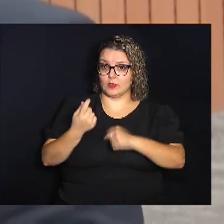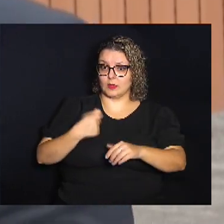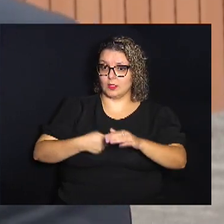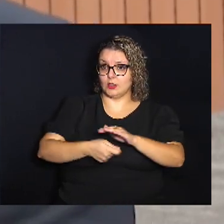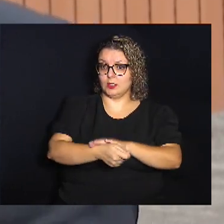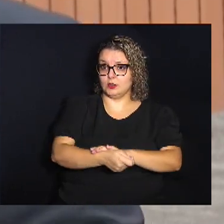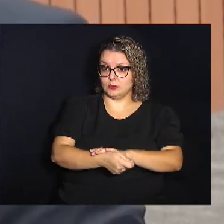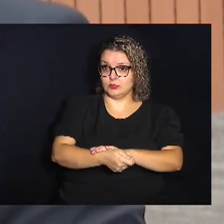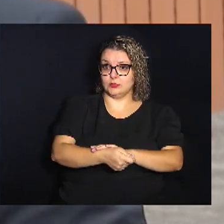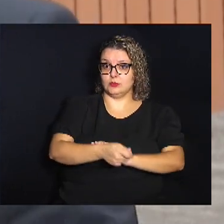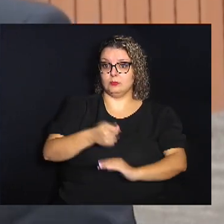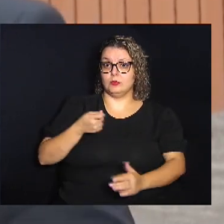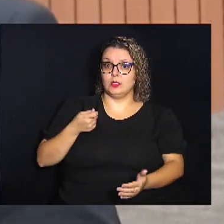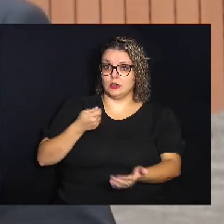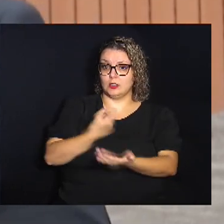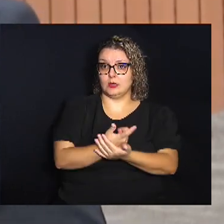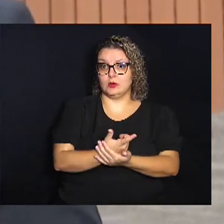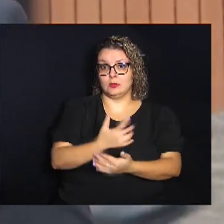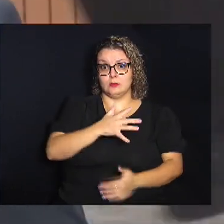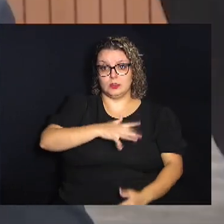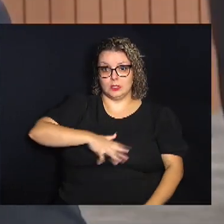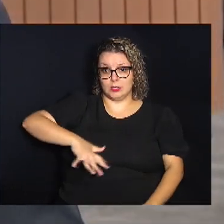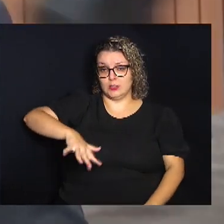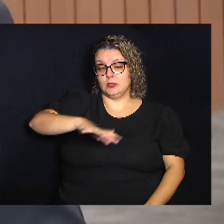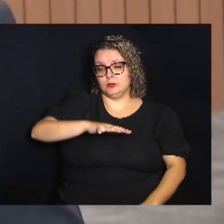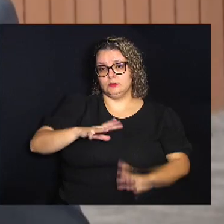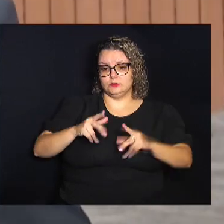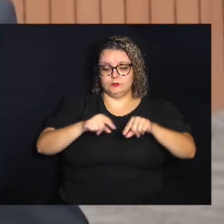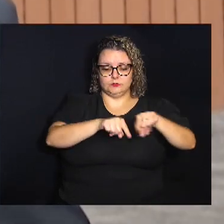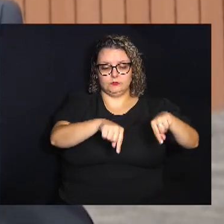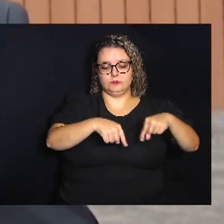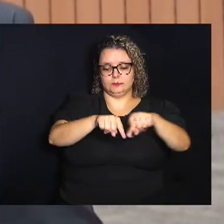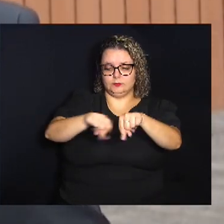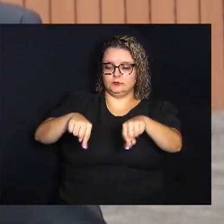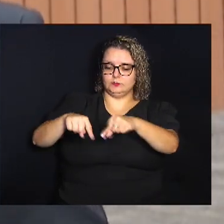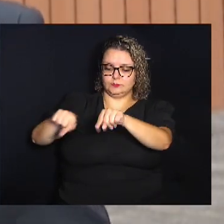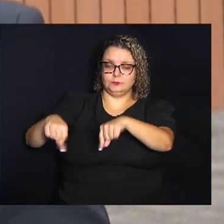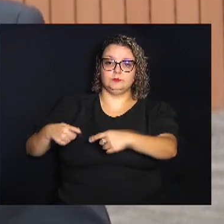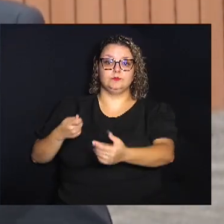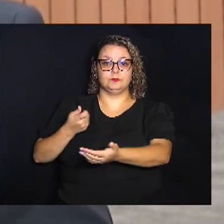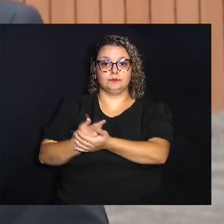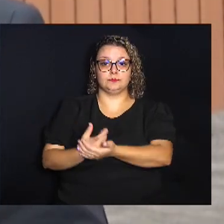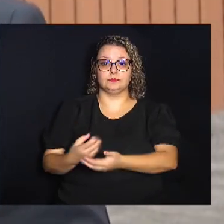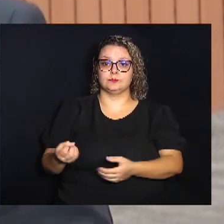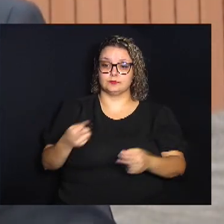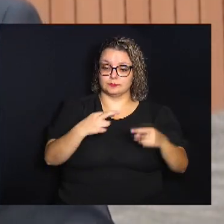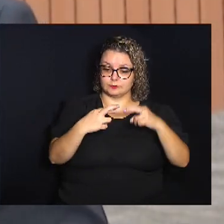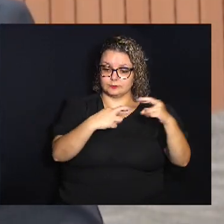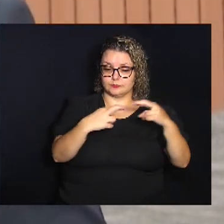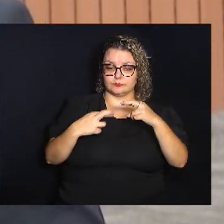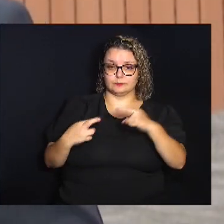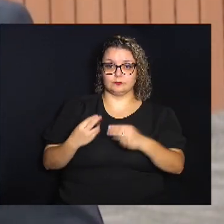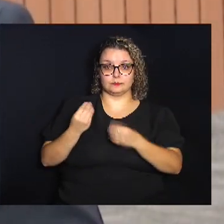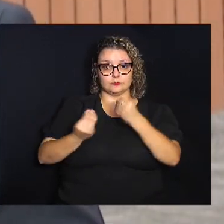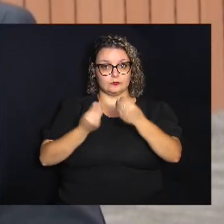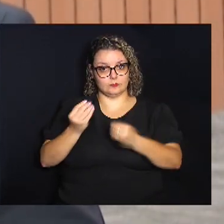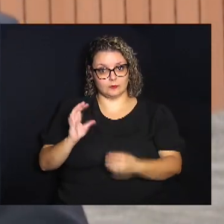ser comprado para todas as salas os ar-condicionados. Eu fui lá recentemente fiscalizar para ver como que